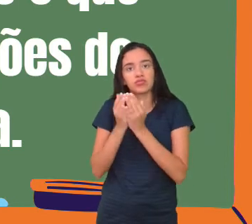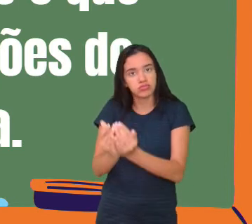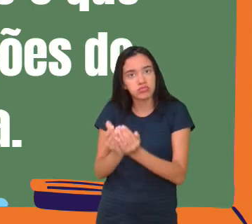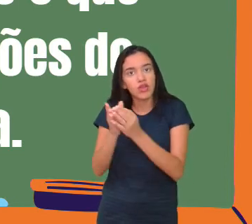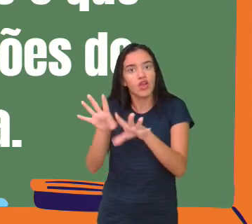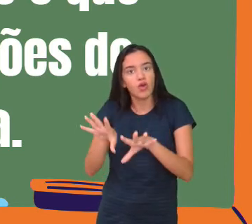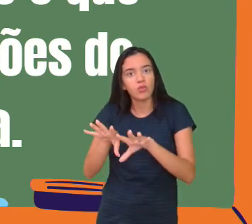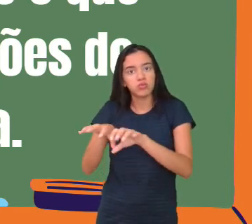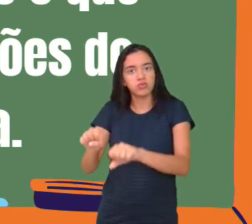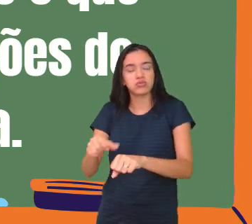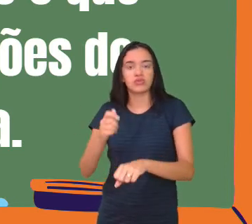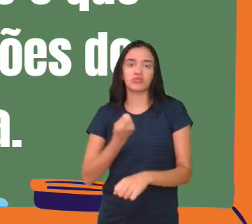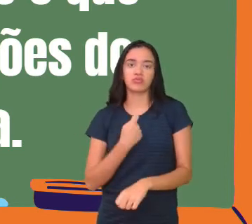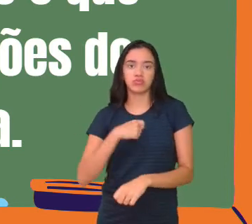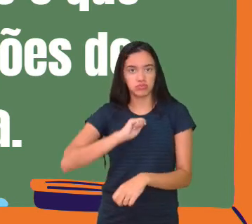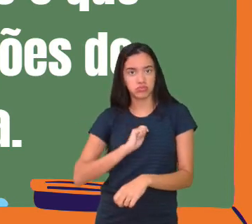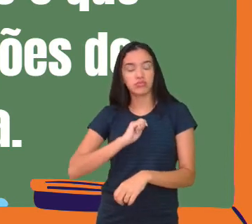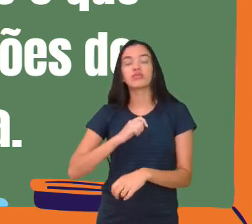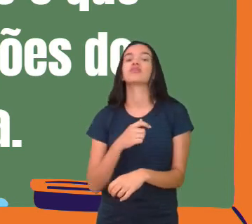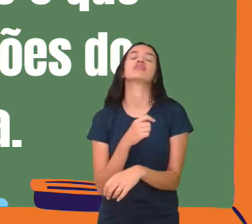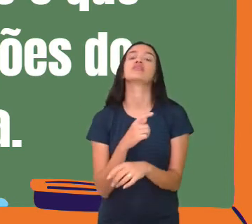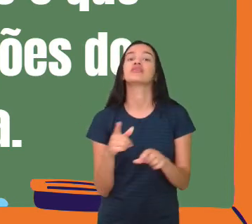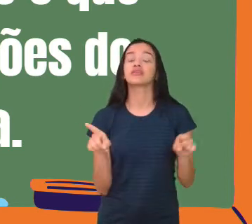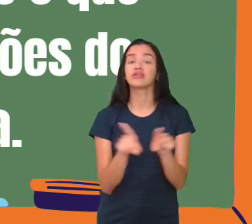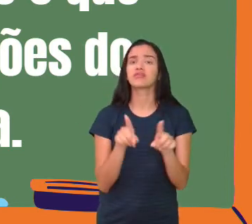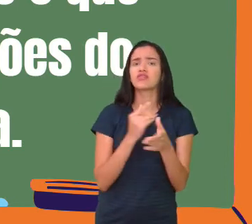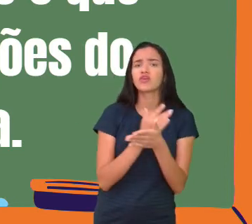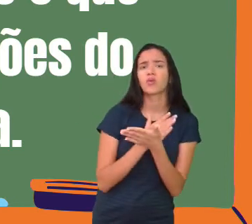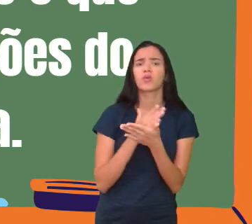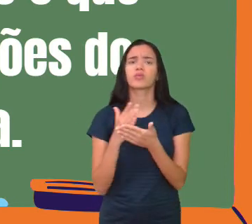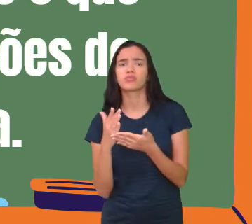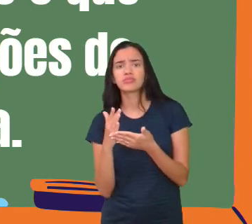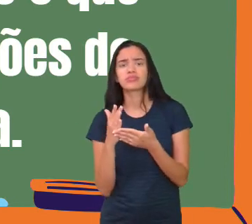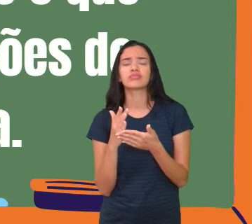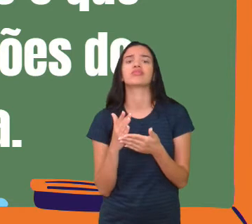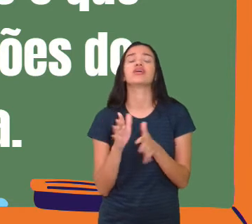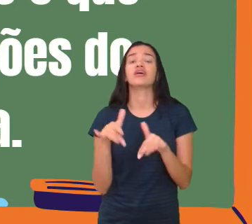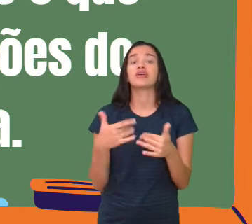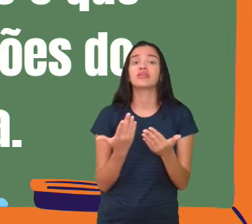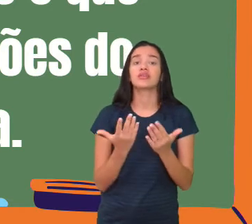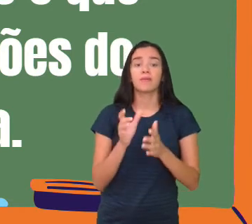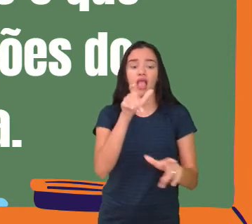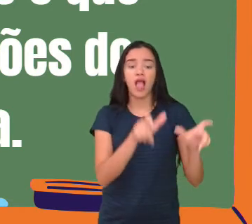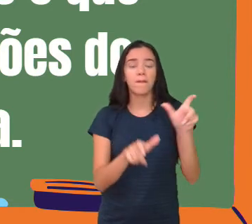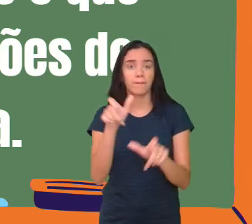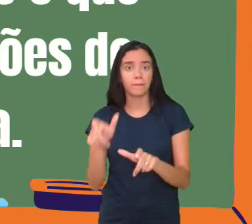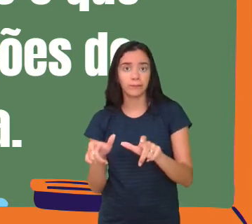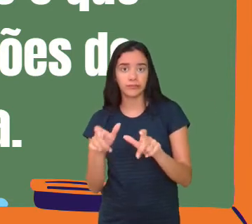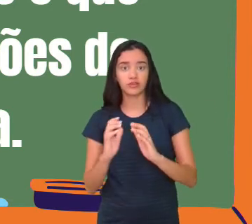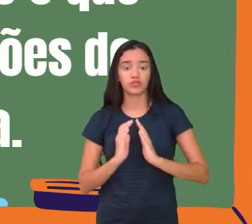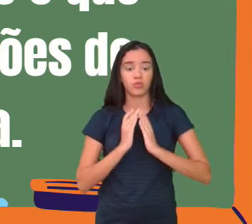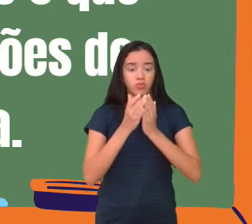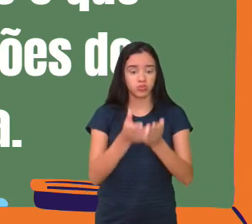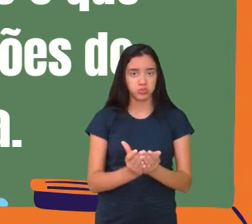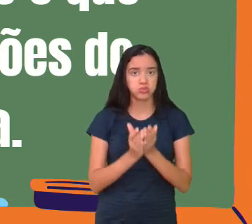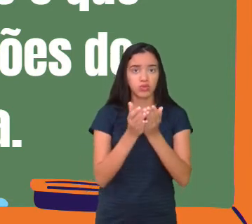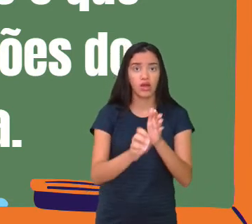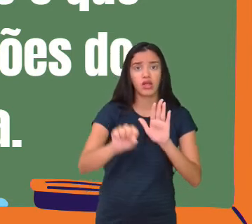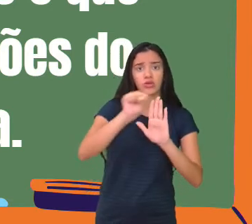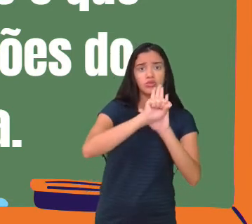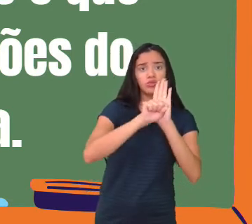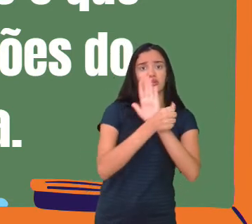essas navegações tiveram início, muitos desses navegadores europeus, lá do